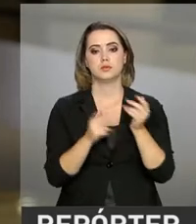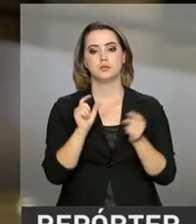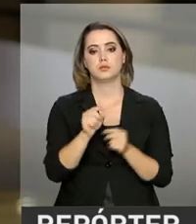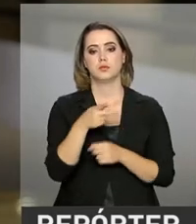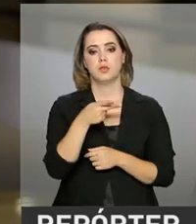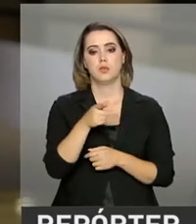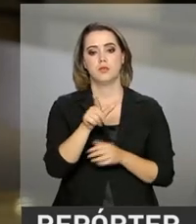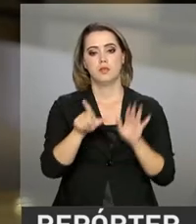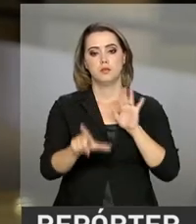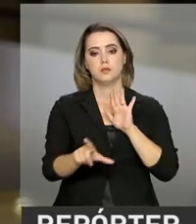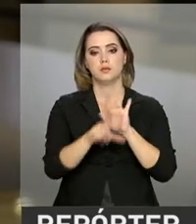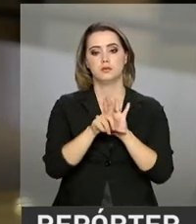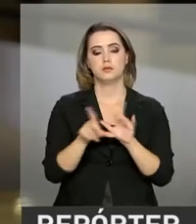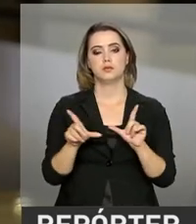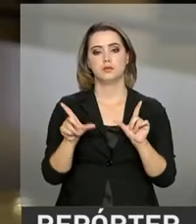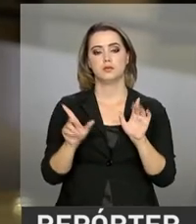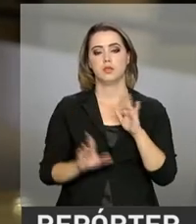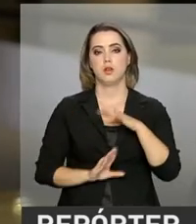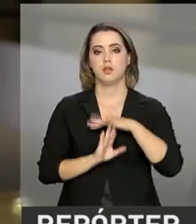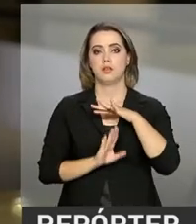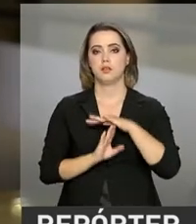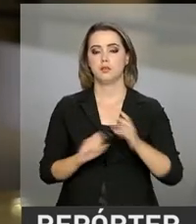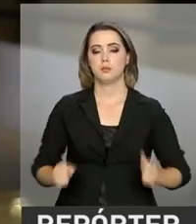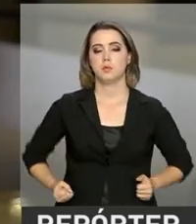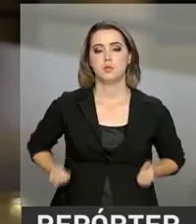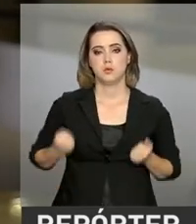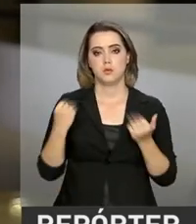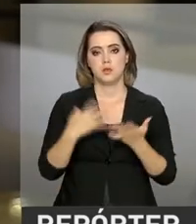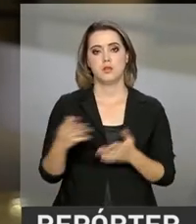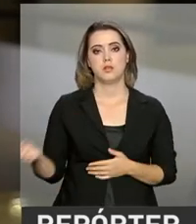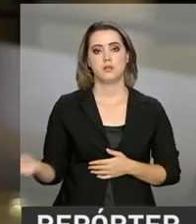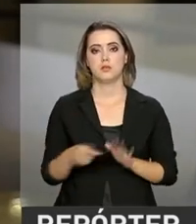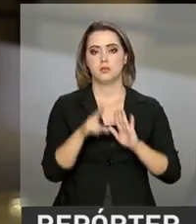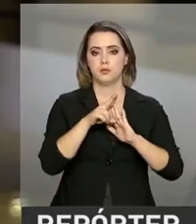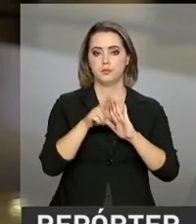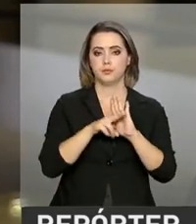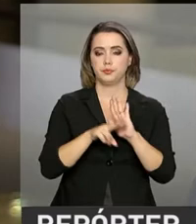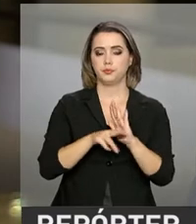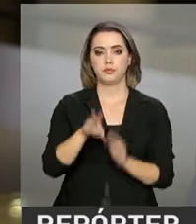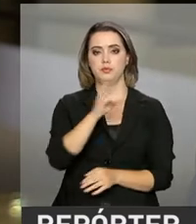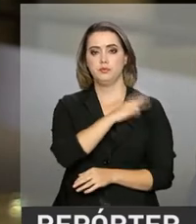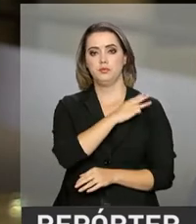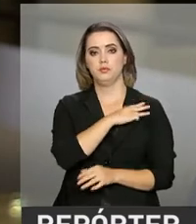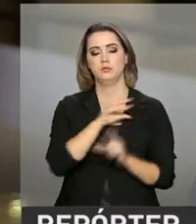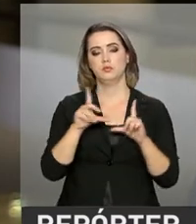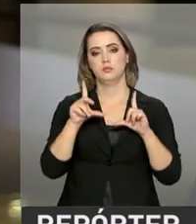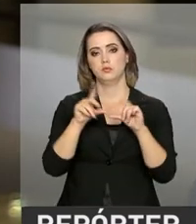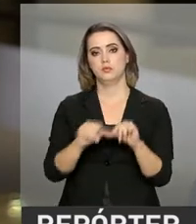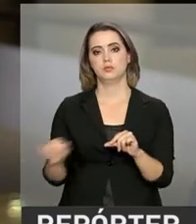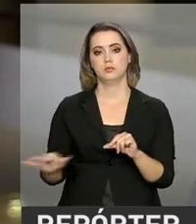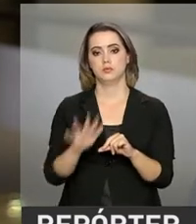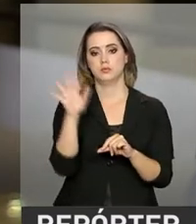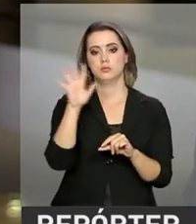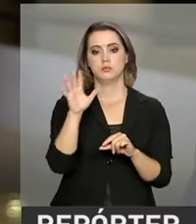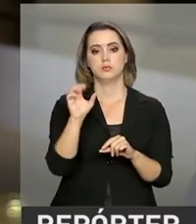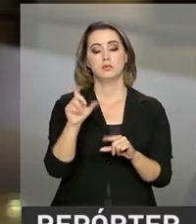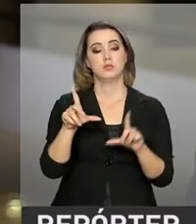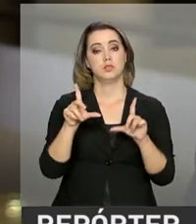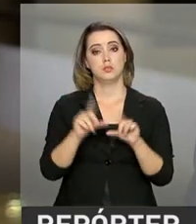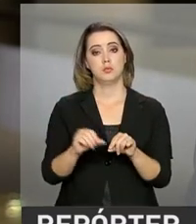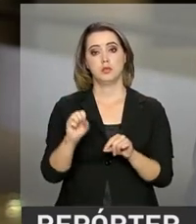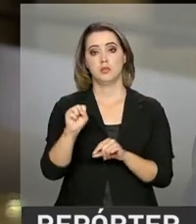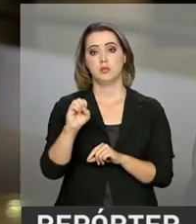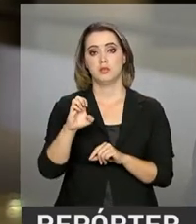a lei que limita os gastos públicos, a reforma do ensino médio, a queda da inflação e da taxa Selic e